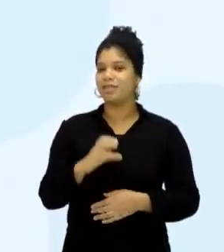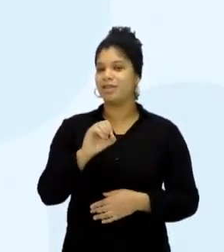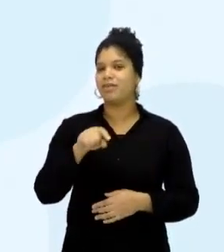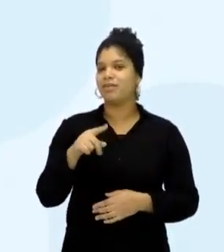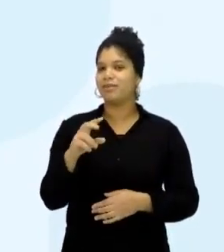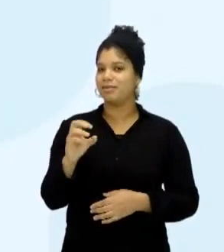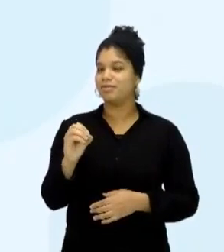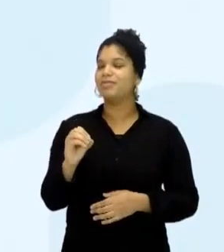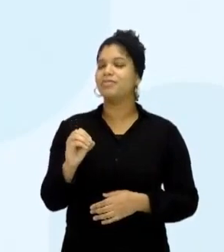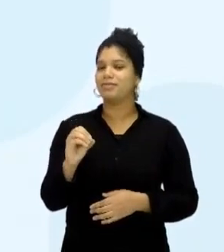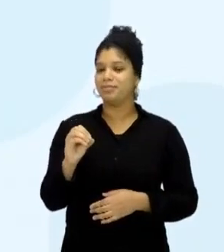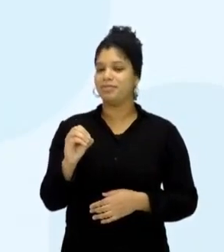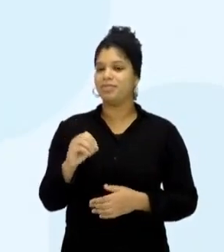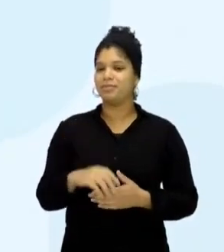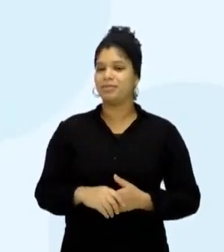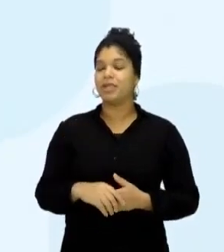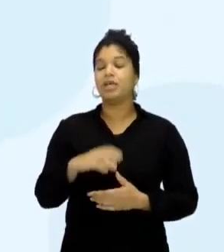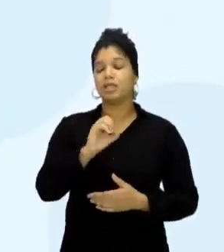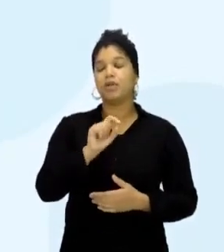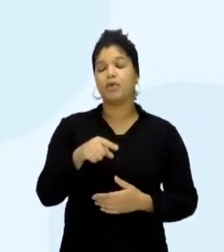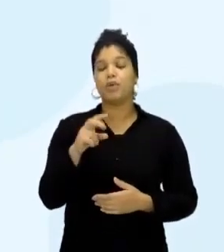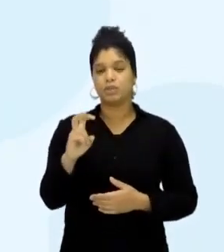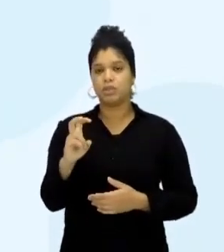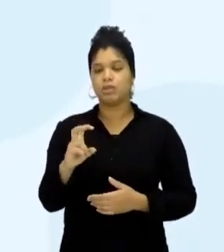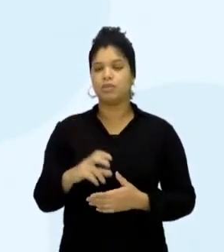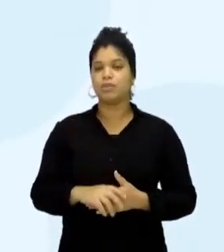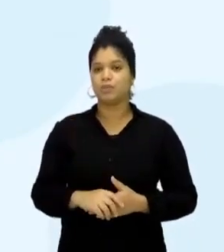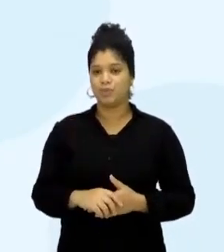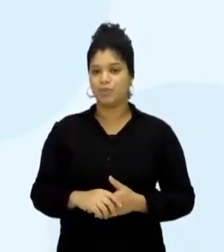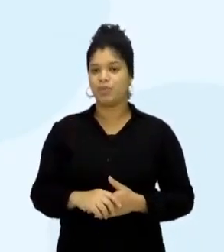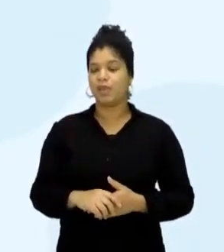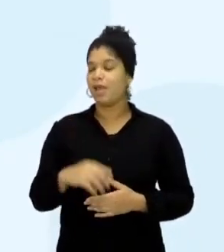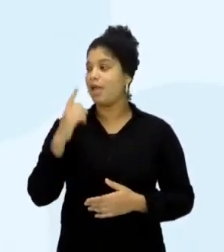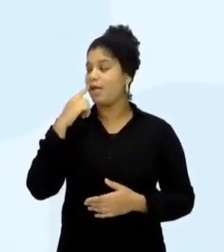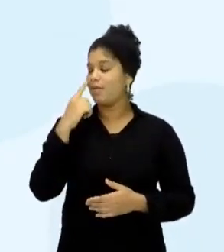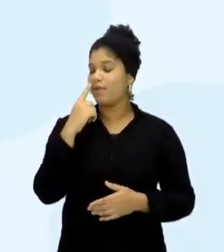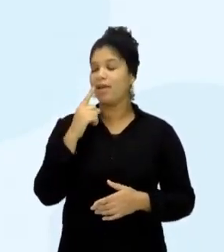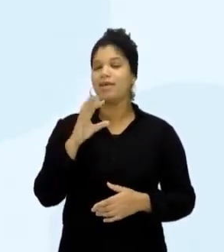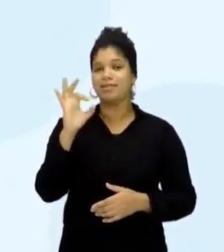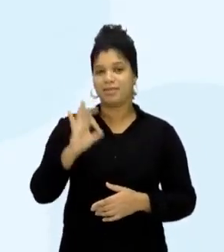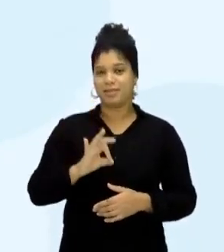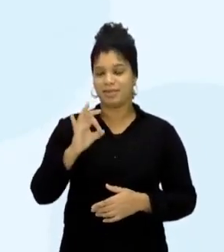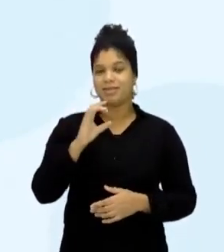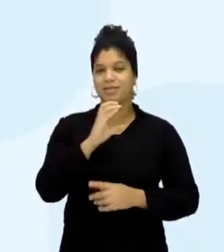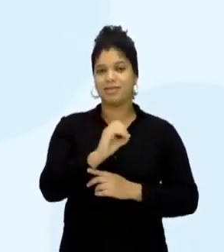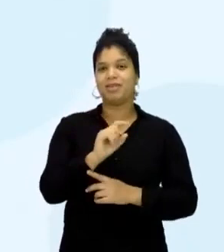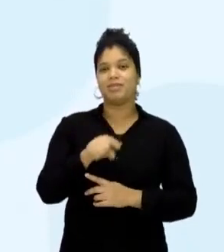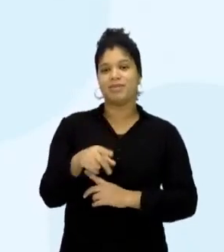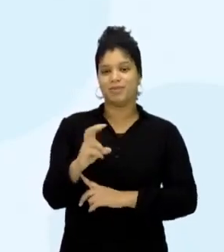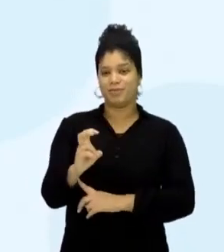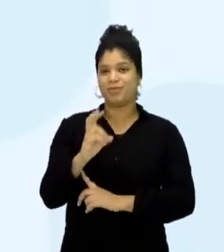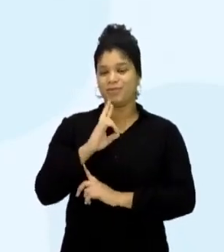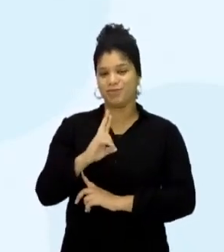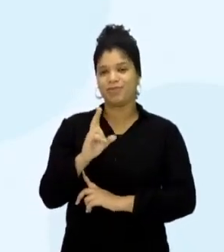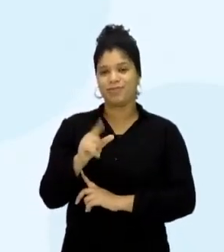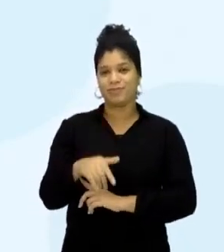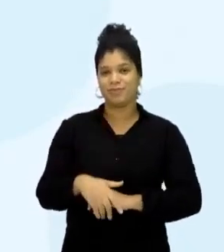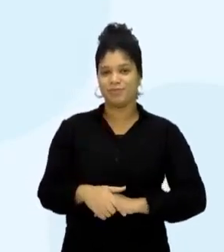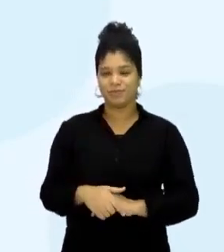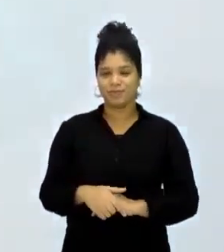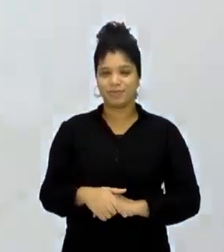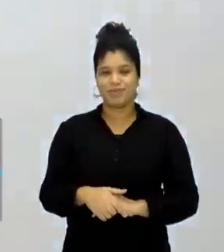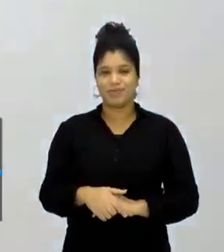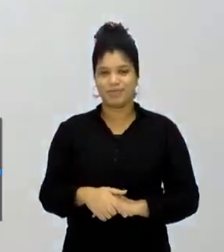centavos. 0,5. Então, a nossa taxa média de variação deu 0,5. Tudo